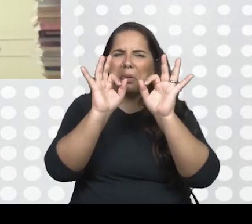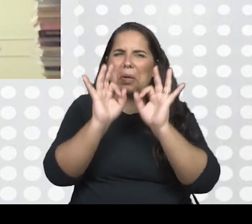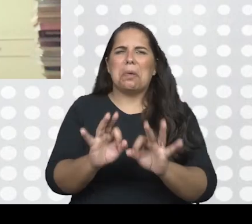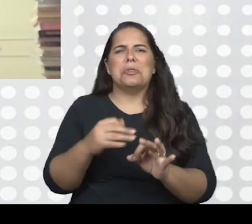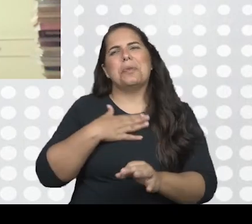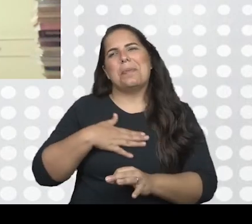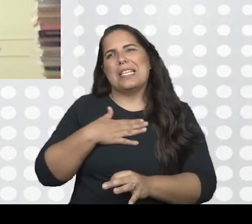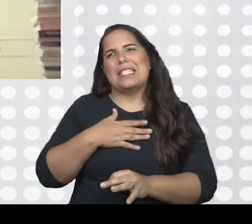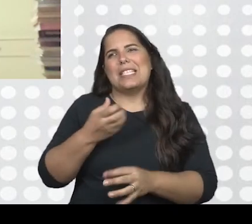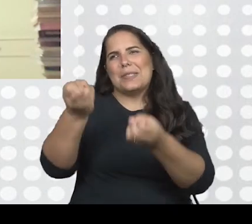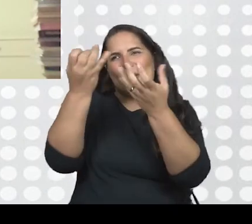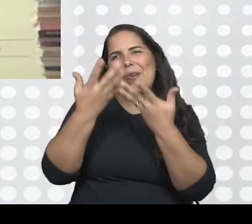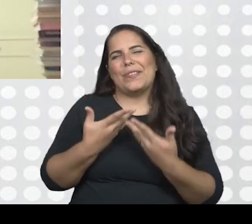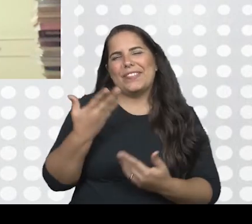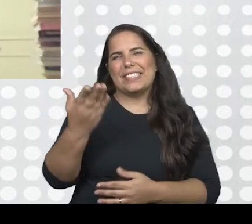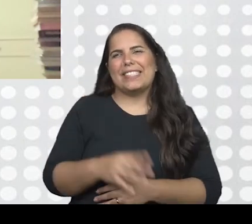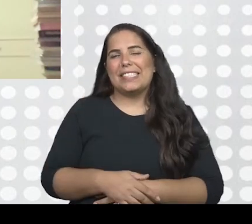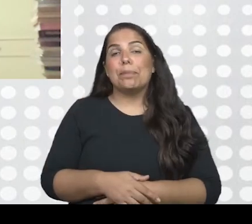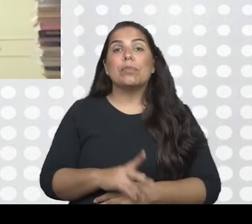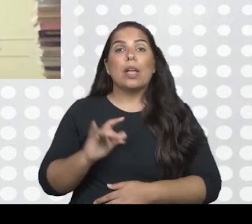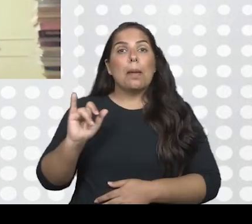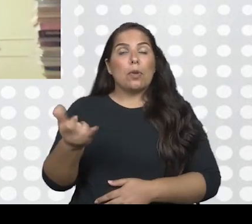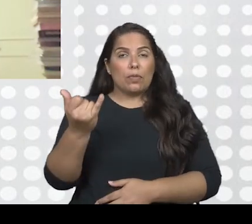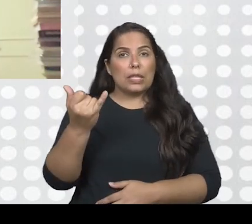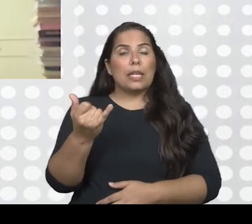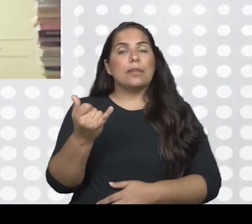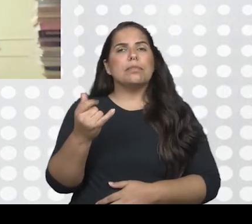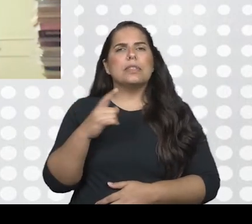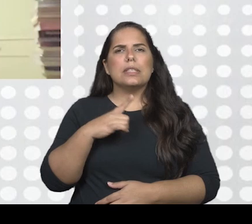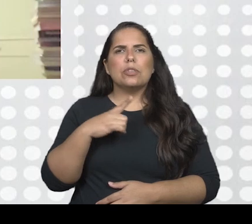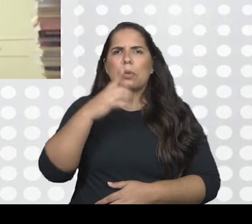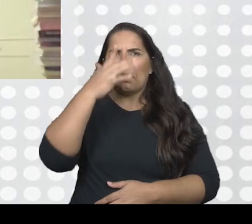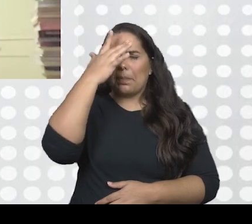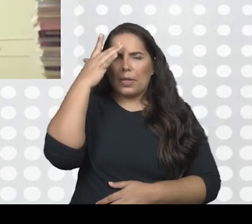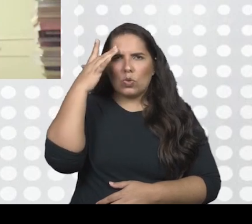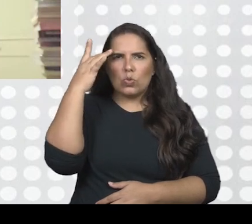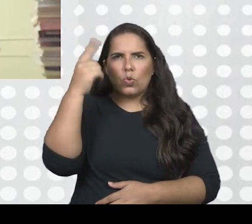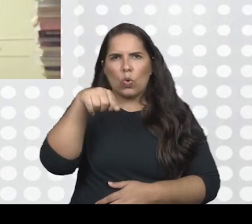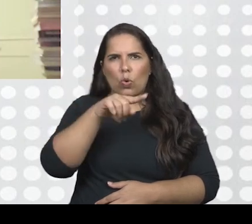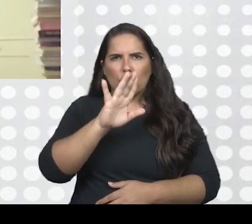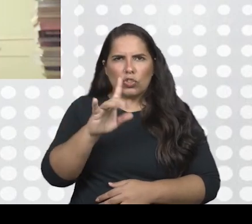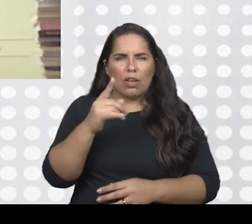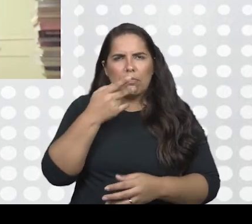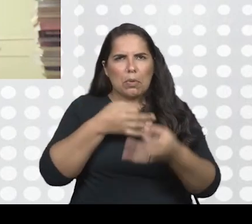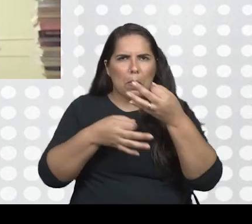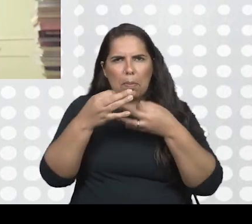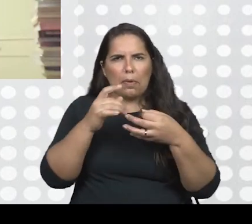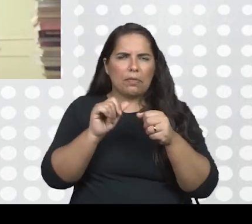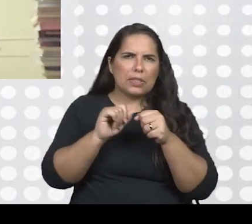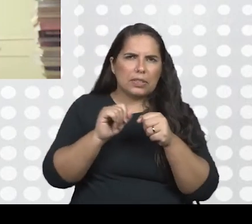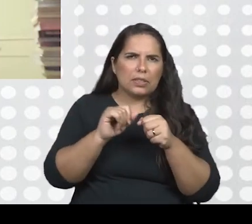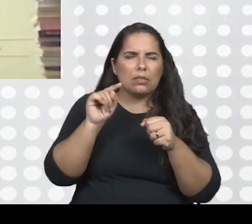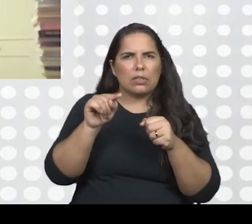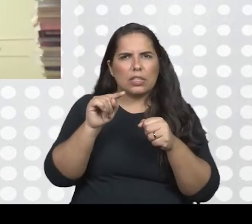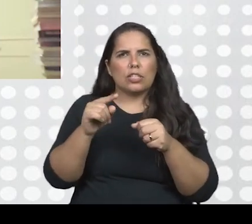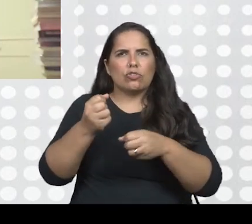grande prazer te ouvir. Eu quero aproveitar, inclusive, acho que temos pessoas já fazendo alguns comentários, né, no